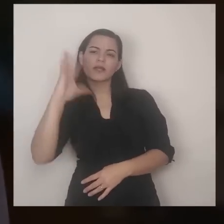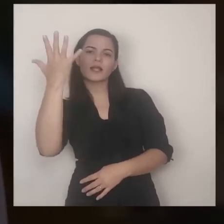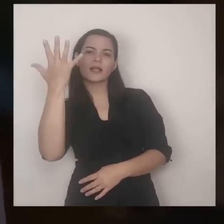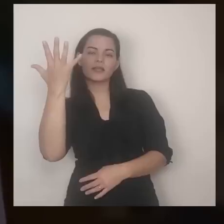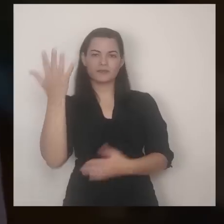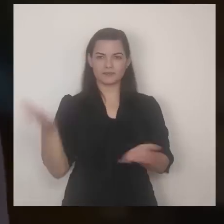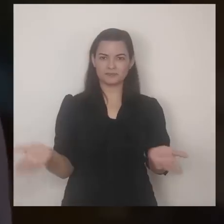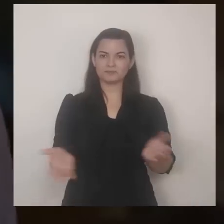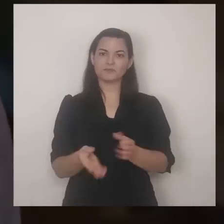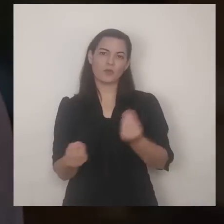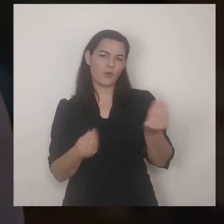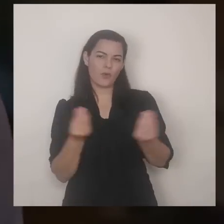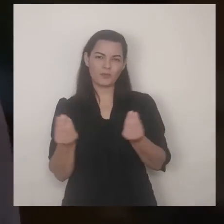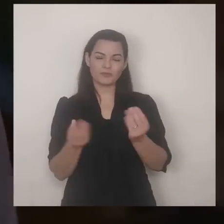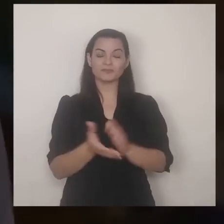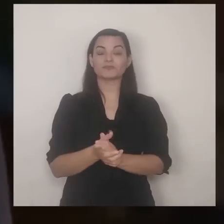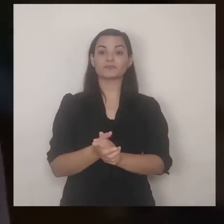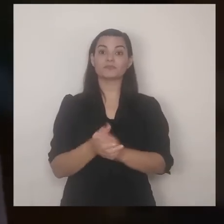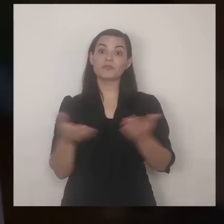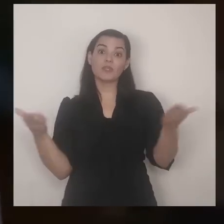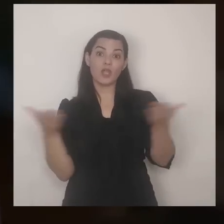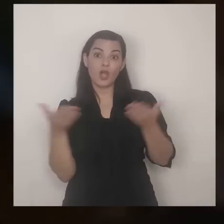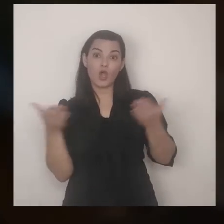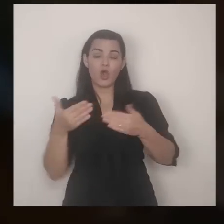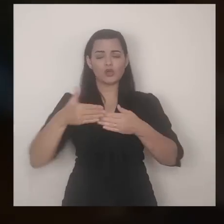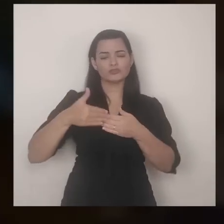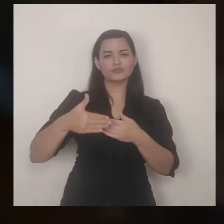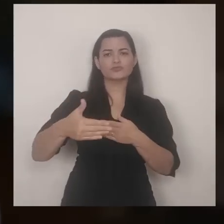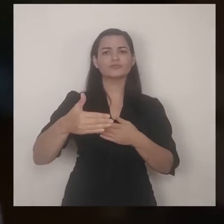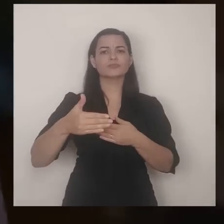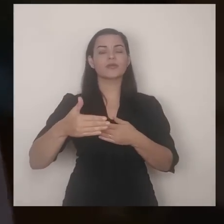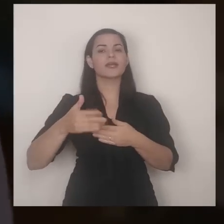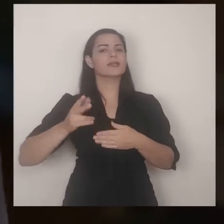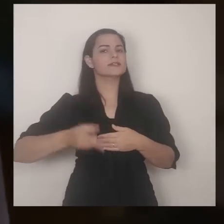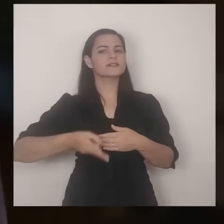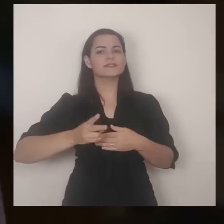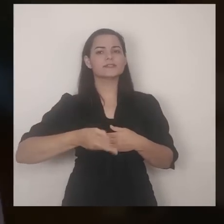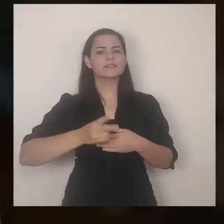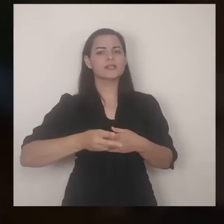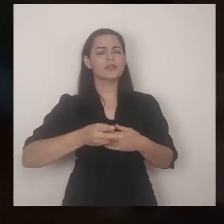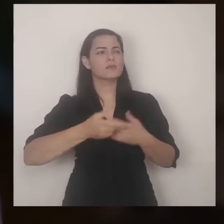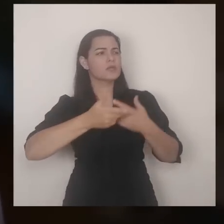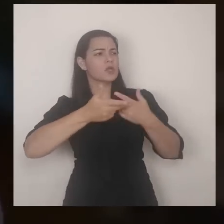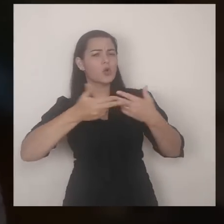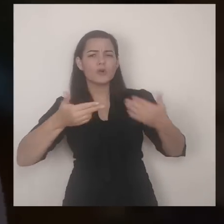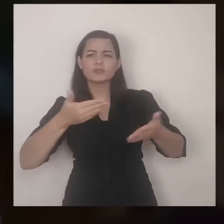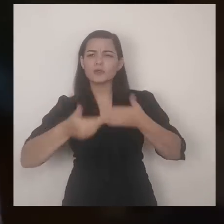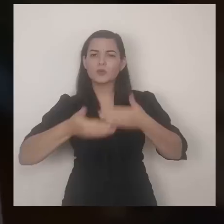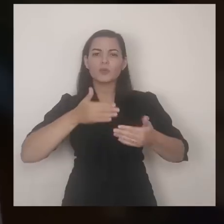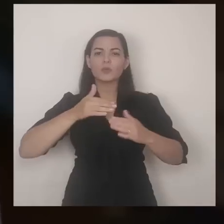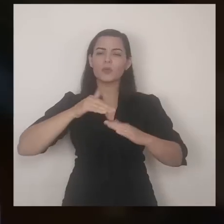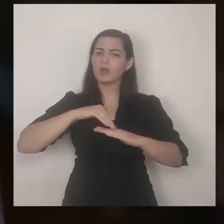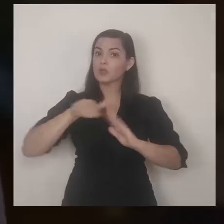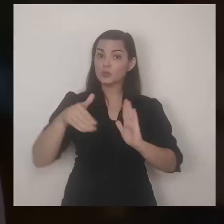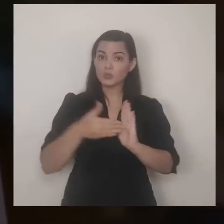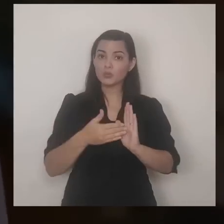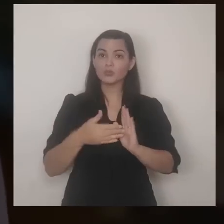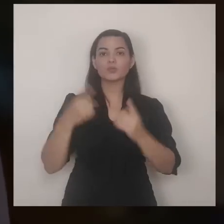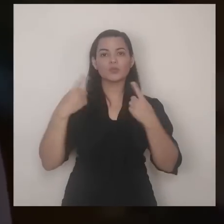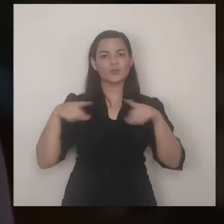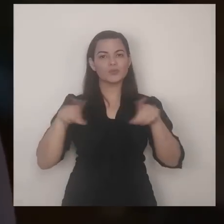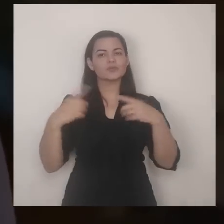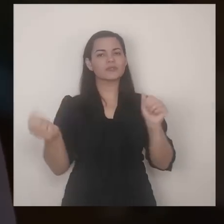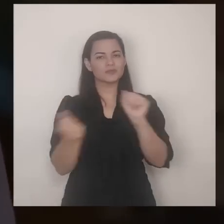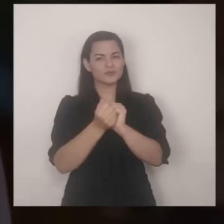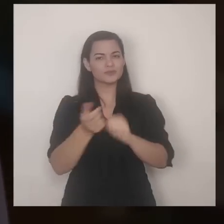sonora. Avançando para os dias de hoje, se vocês separarem, tudo tem uma trilha sonora, nem que seja curtinha, mas sempre